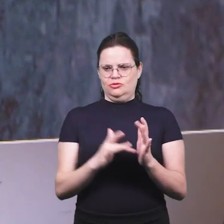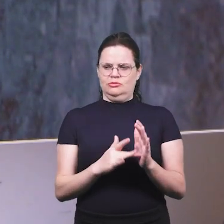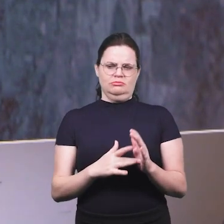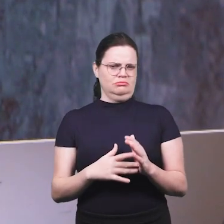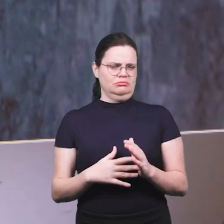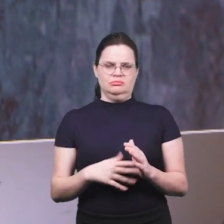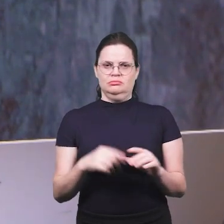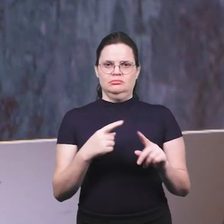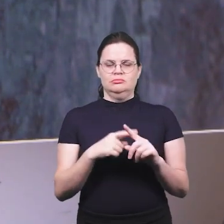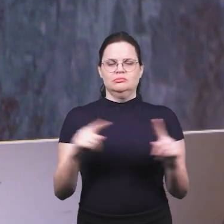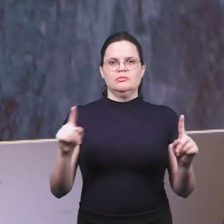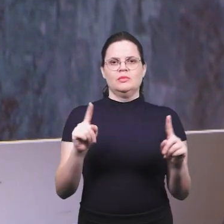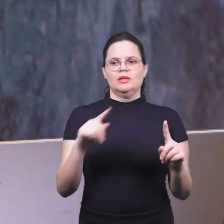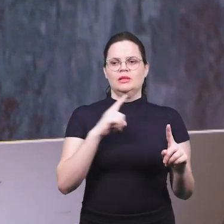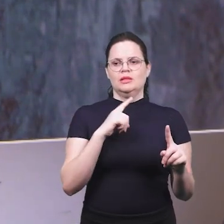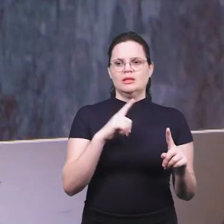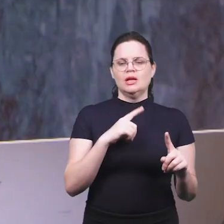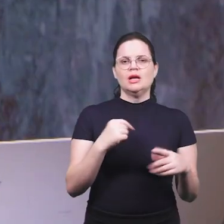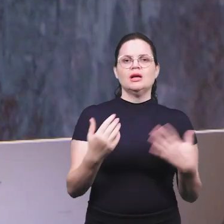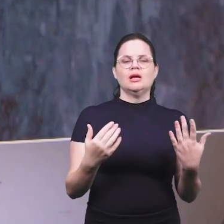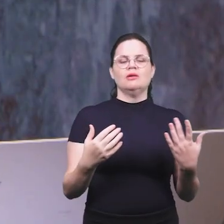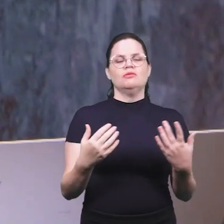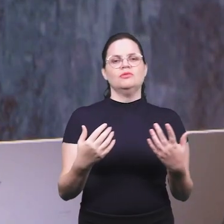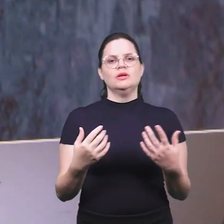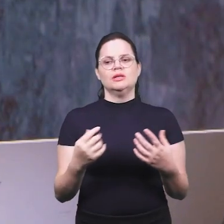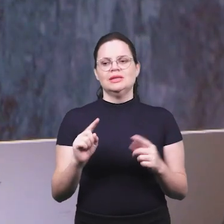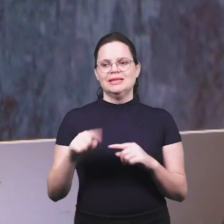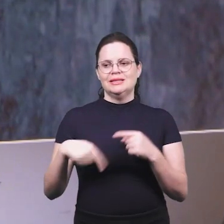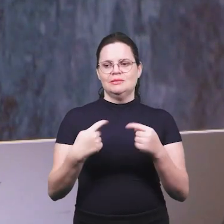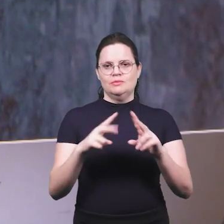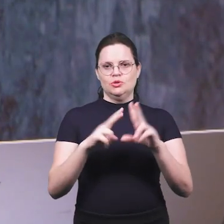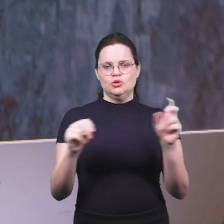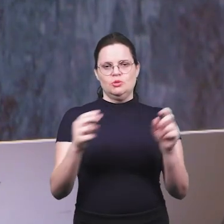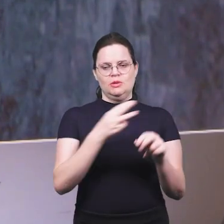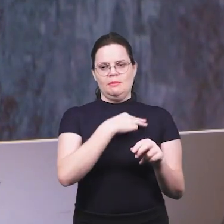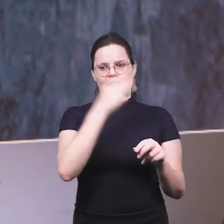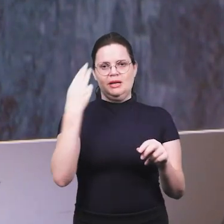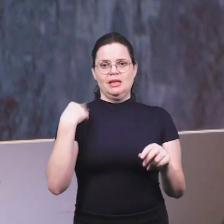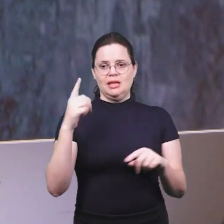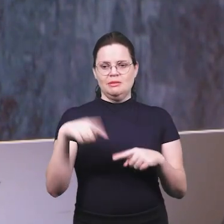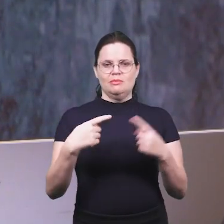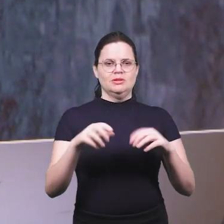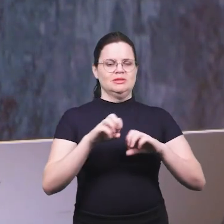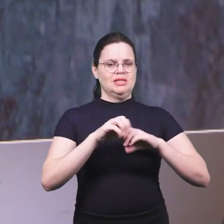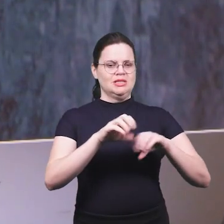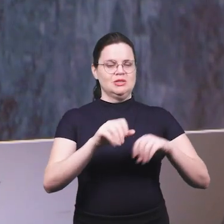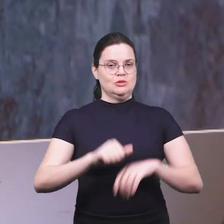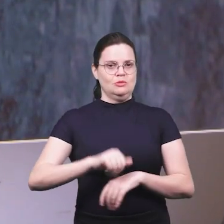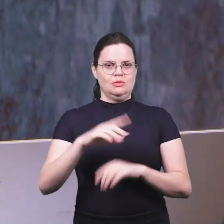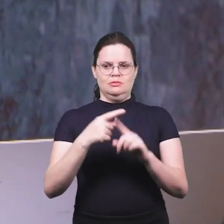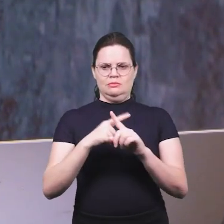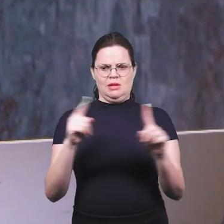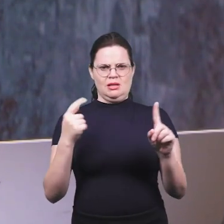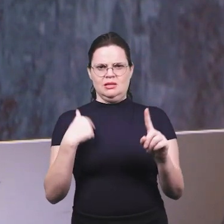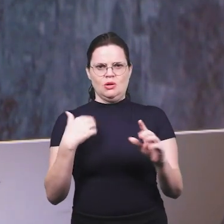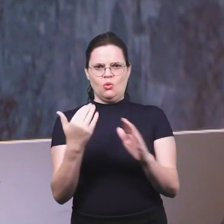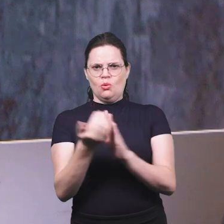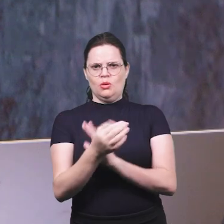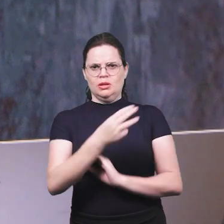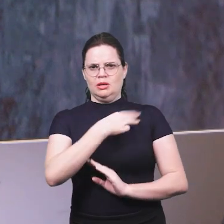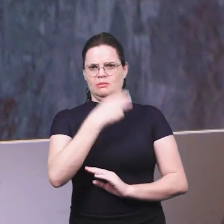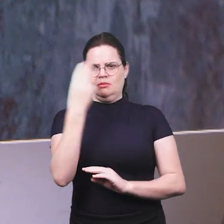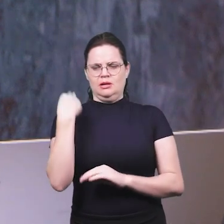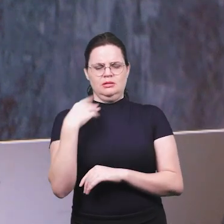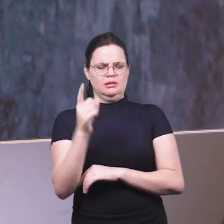anos mais para cá, que foi fortalecida mais, né? Mas Maria é uma pessoa, não temos nada a falar contra Maria,